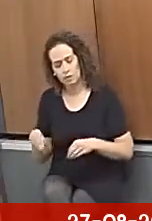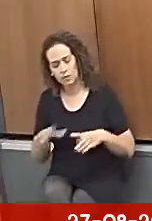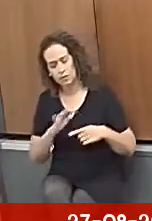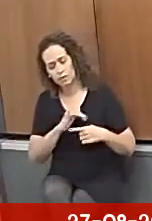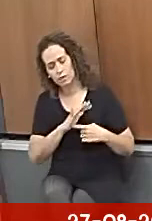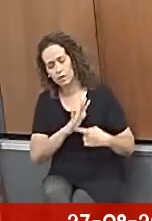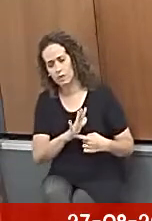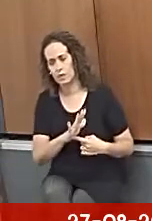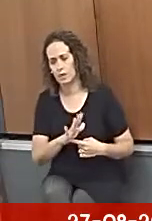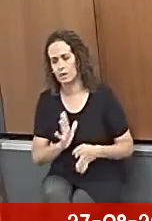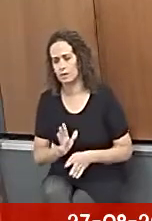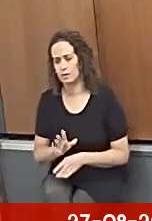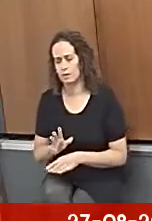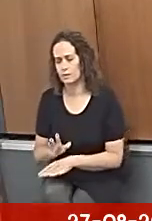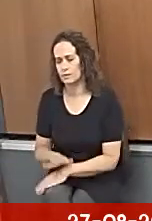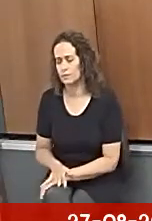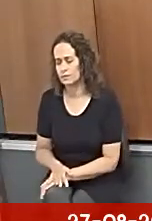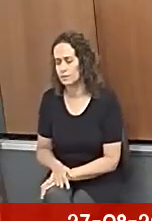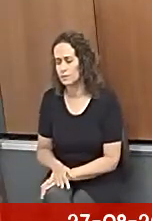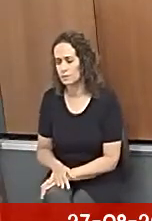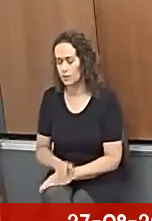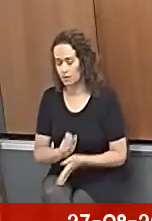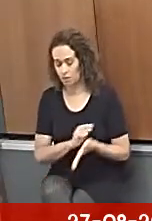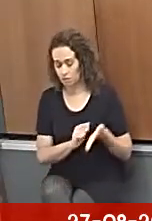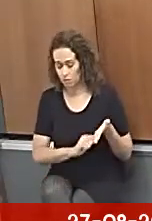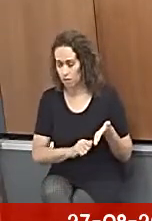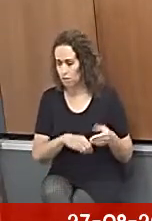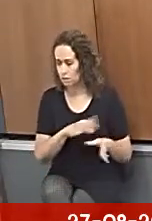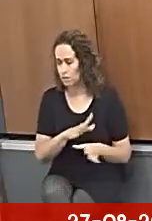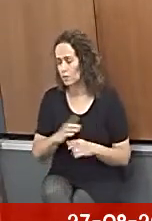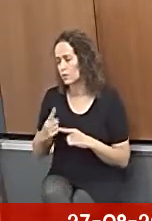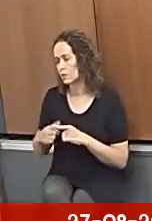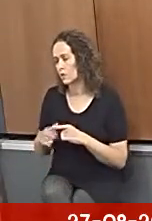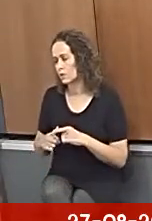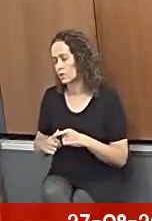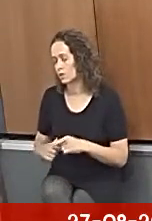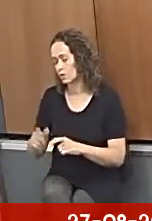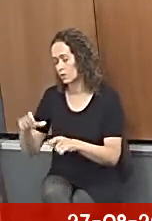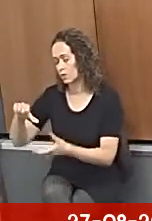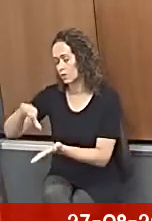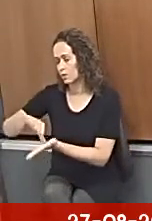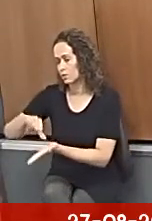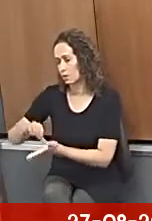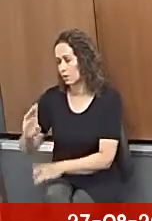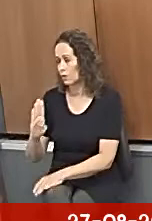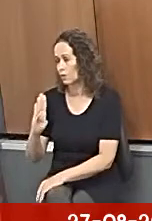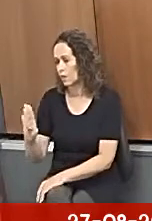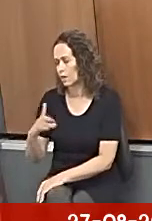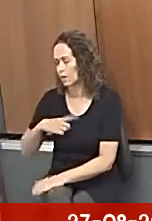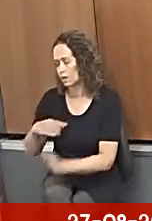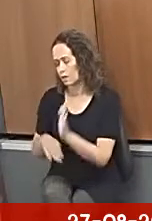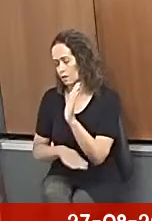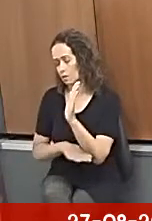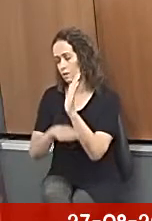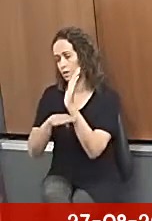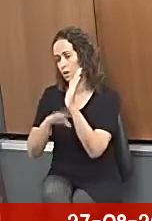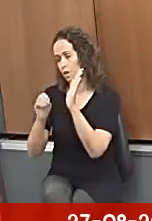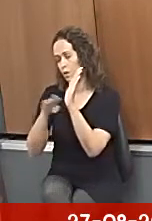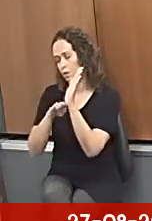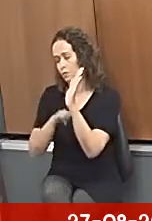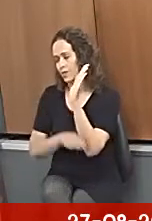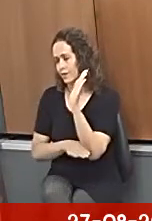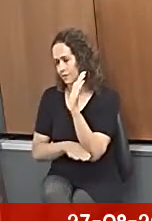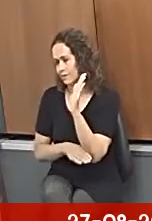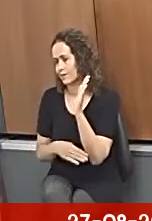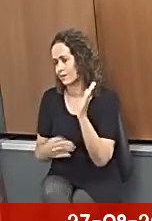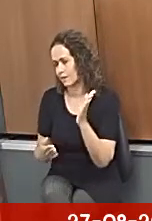fala assim não tem têm ligação sim porque no setor b tem um elevador que tanto sob controle de s por que não libera